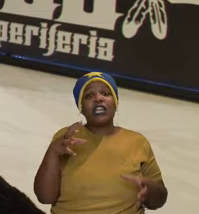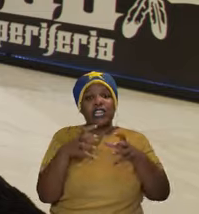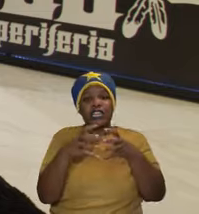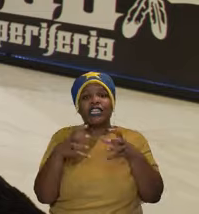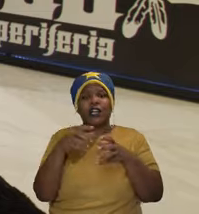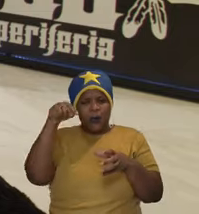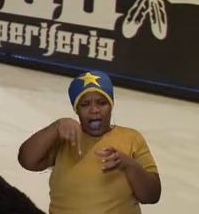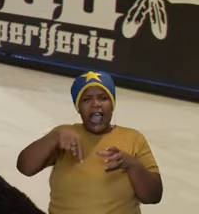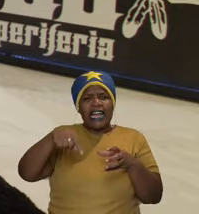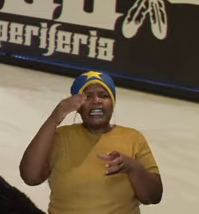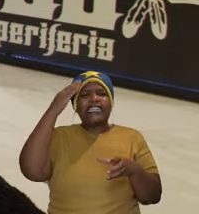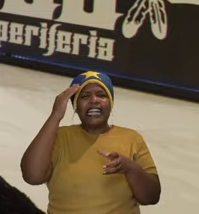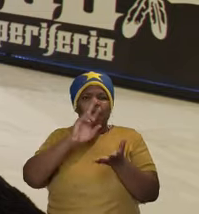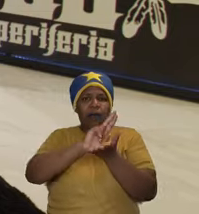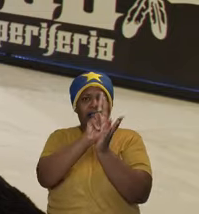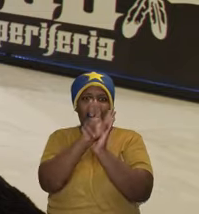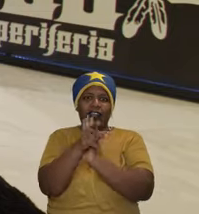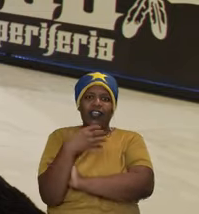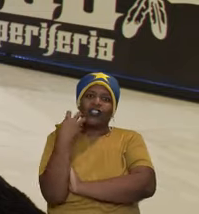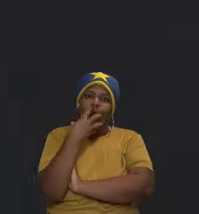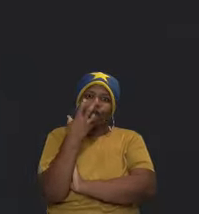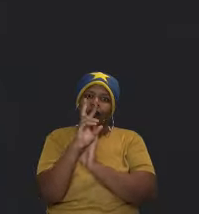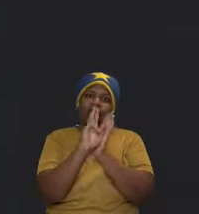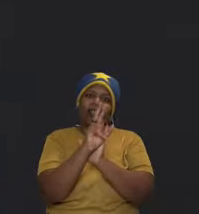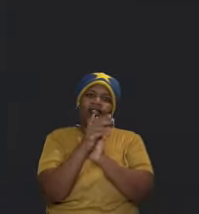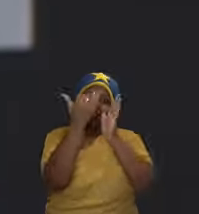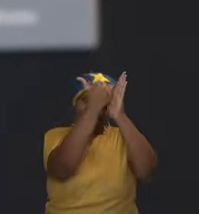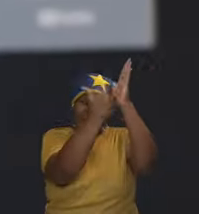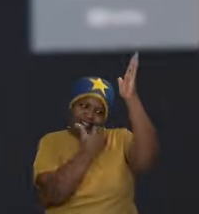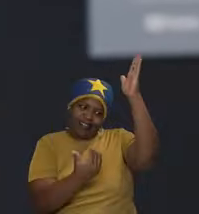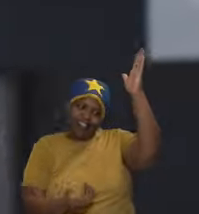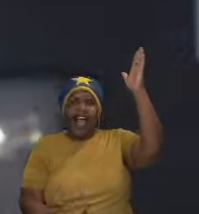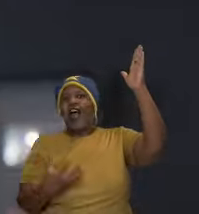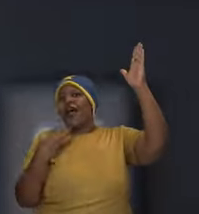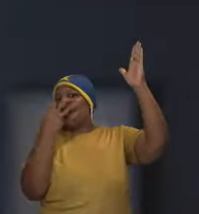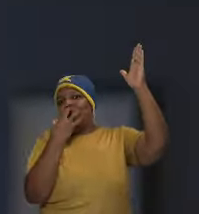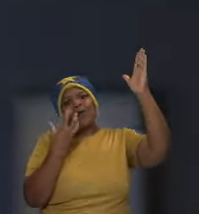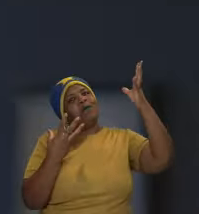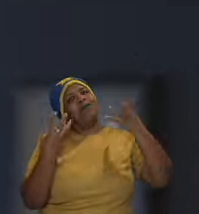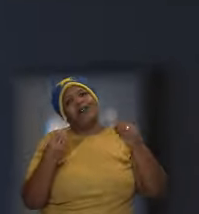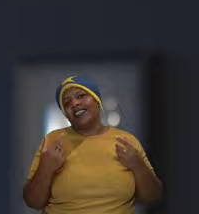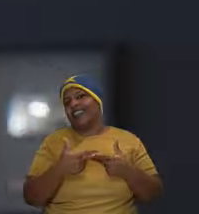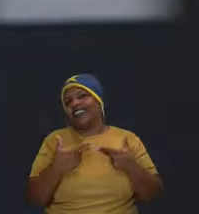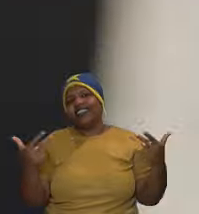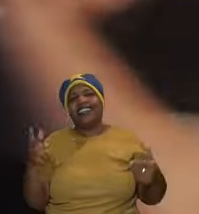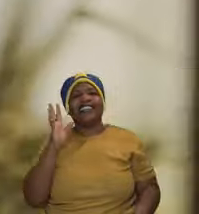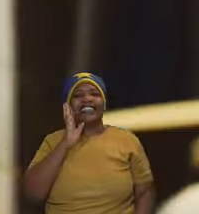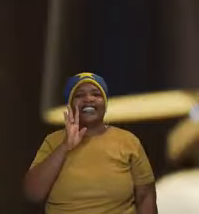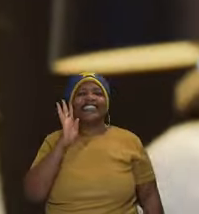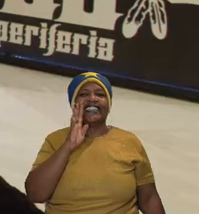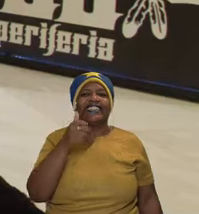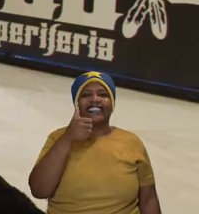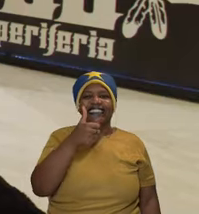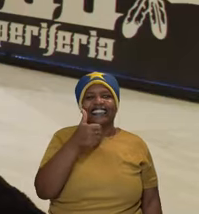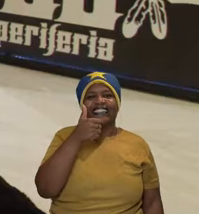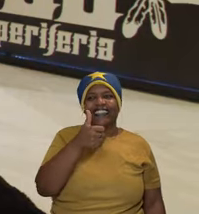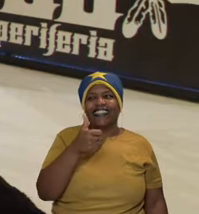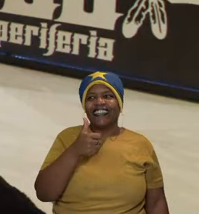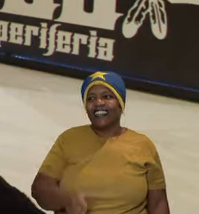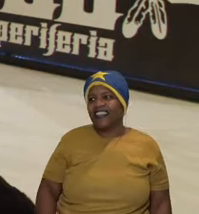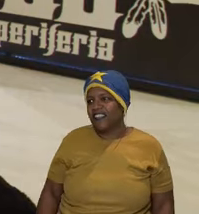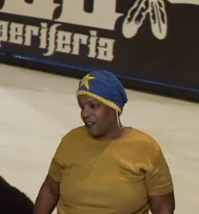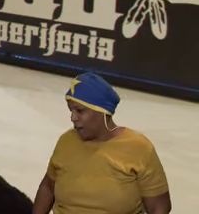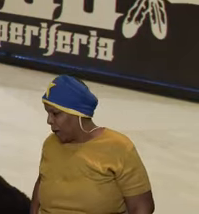Periferia sabe a diversidade de repertório que tem, mano. É muita coisa. Caralho, que legal, mano. Tu parece